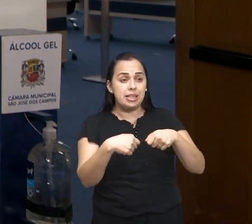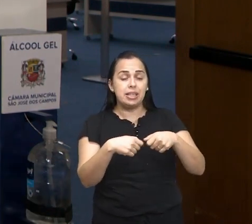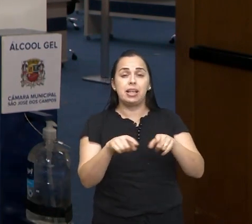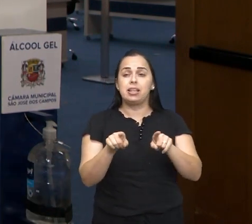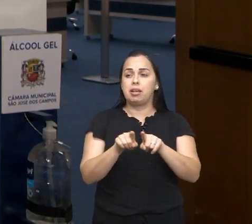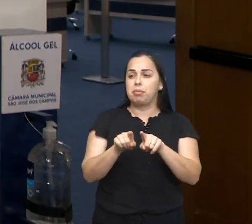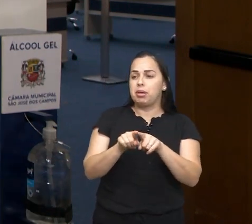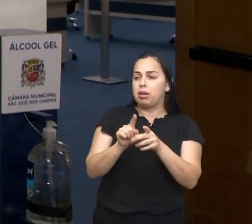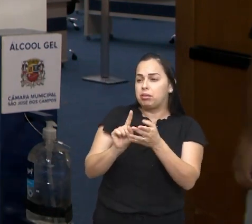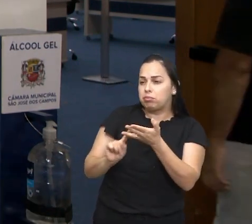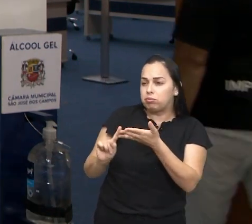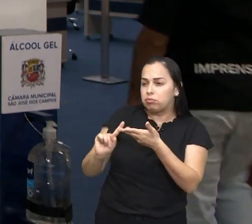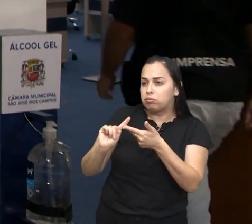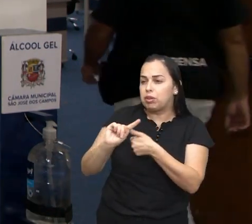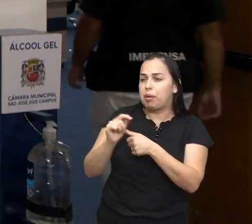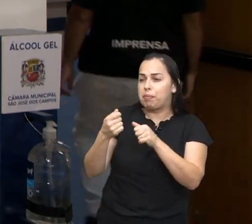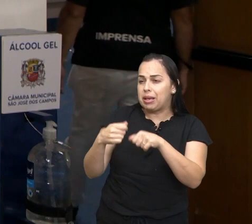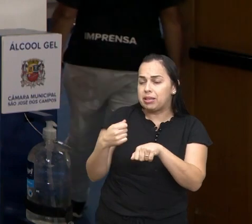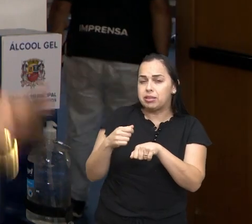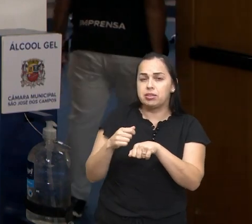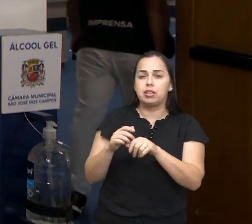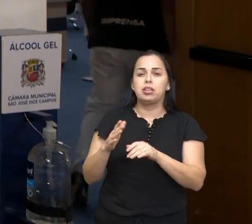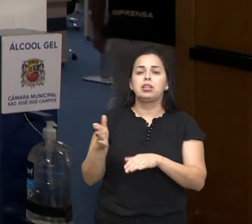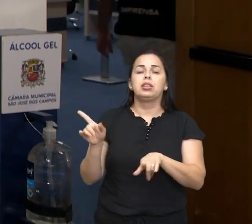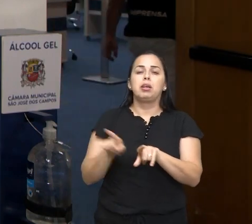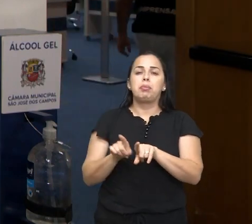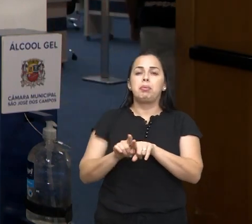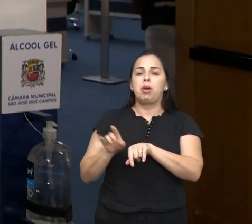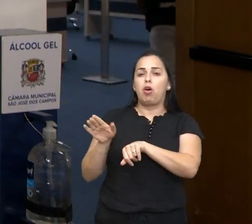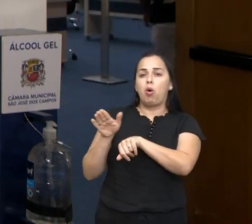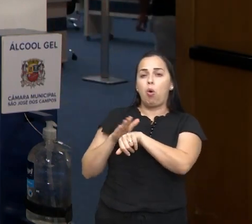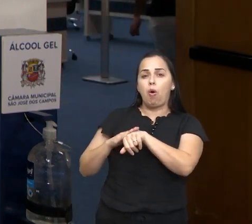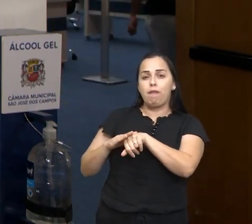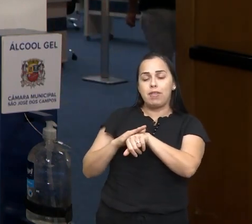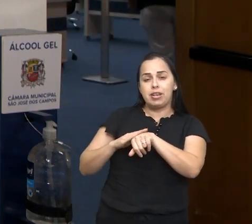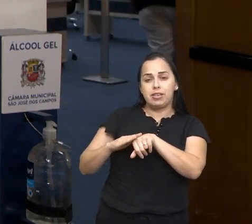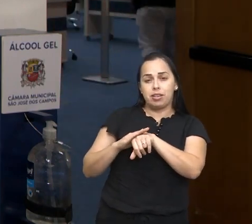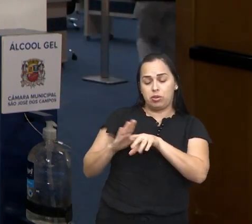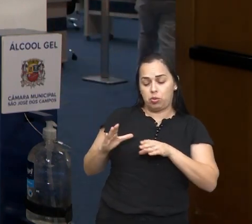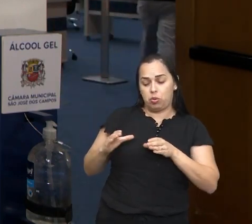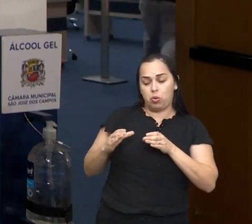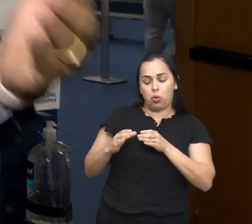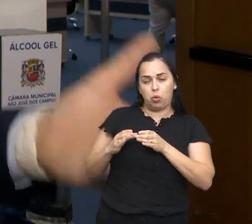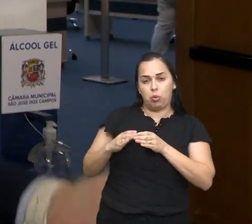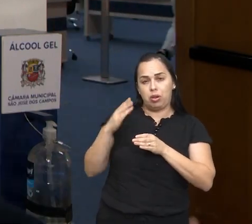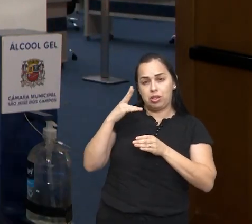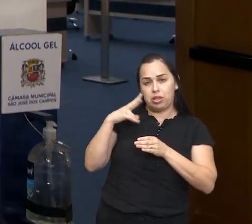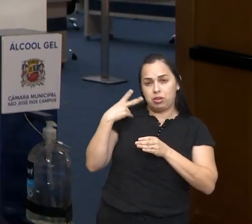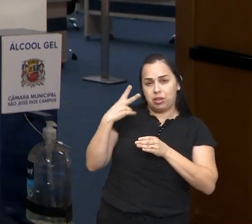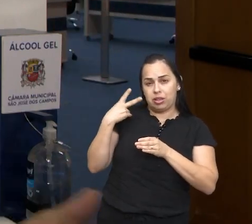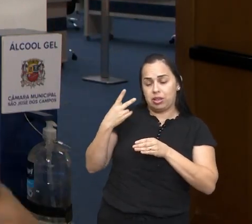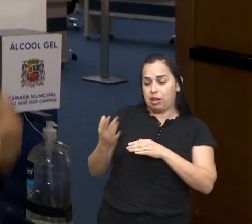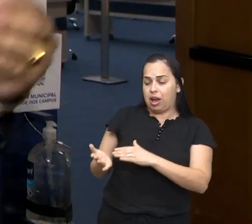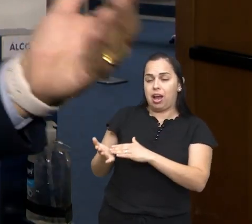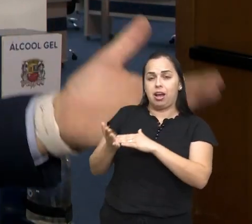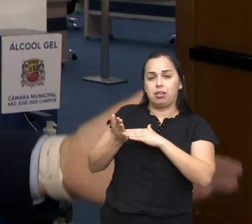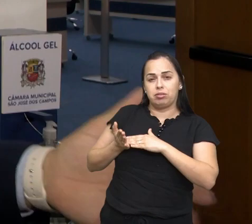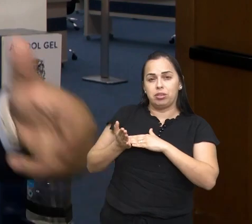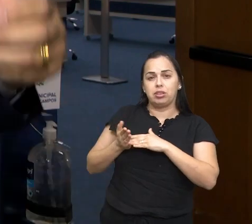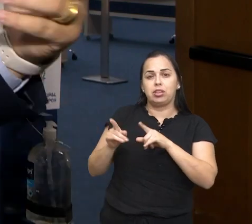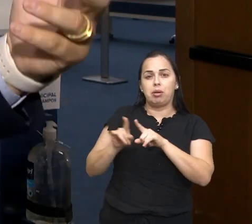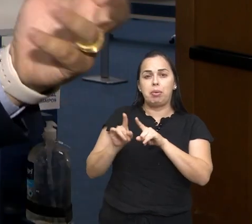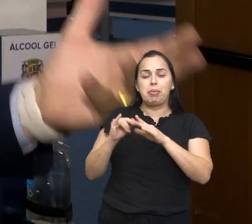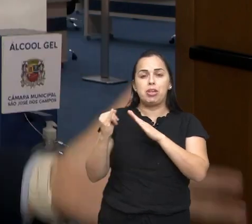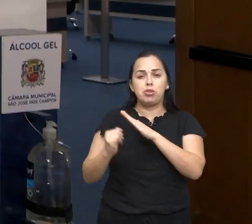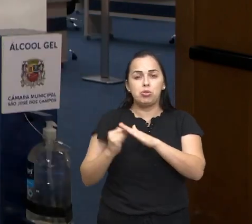as deficiências do sistema, conversando com os parlamentares que podem ajudar com